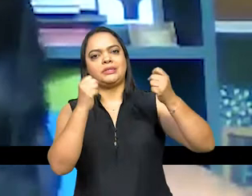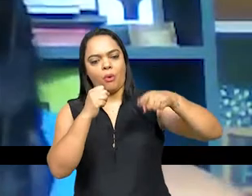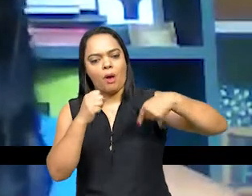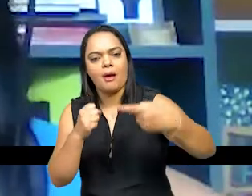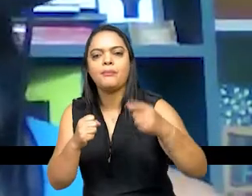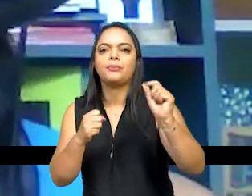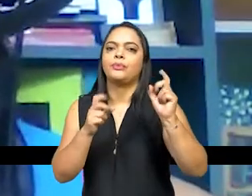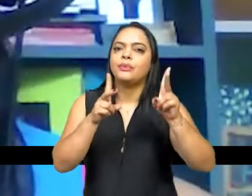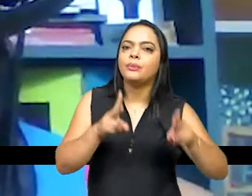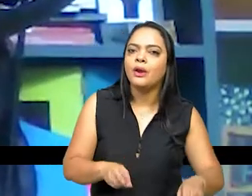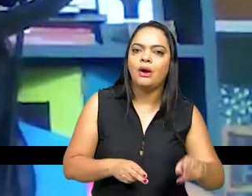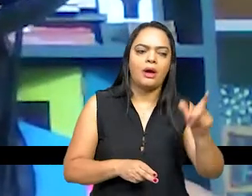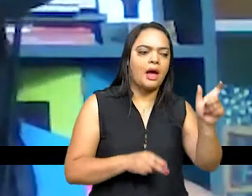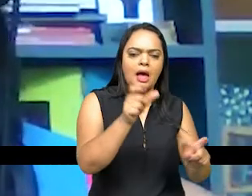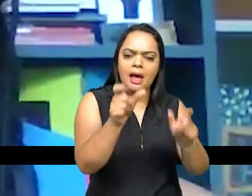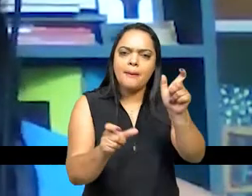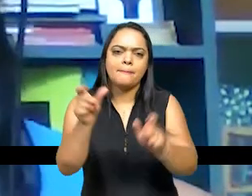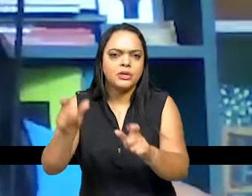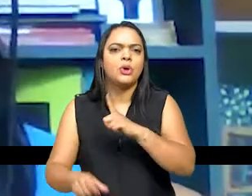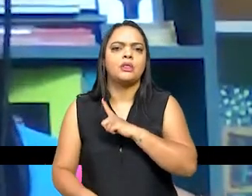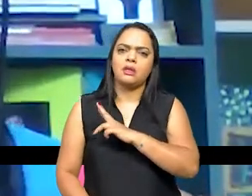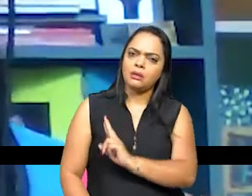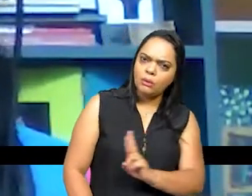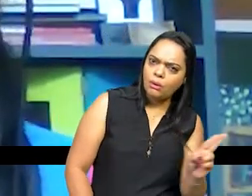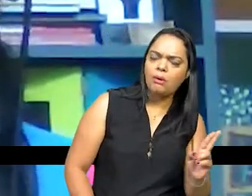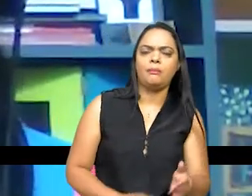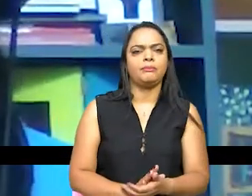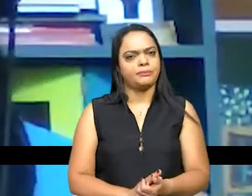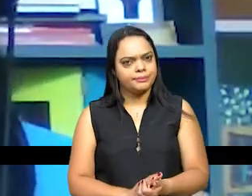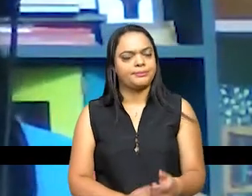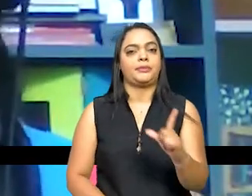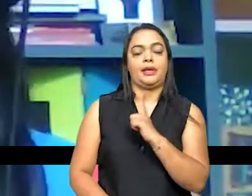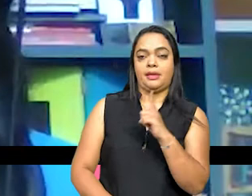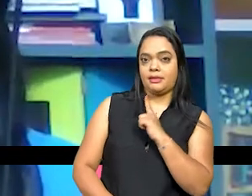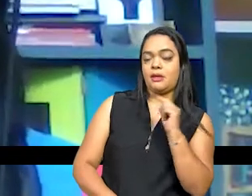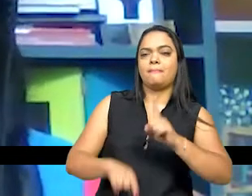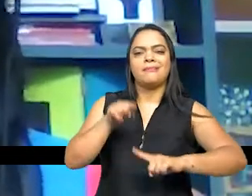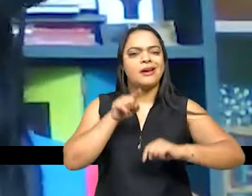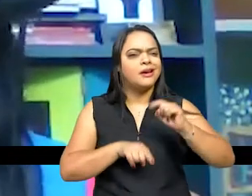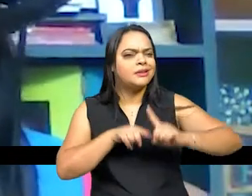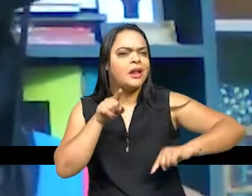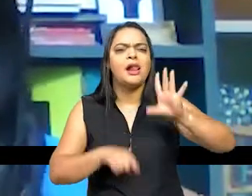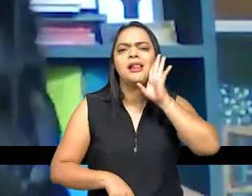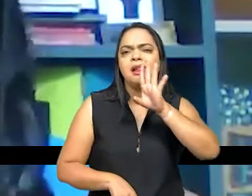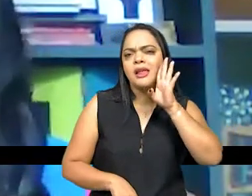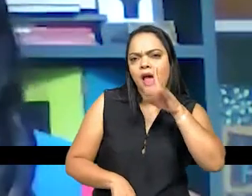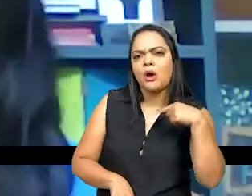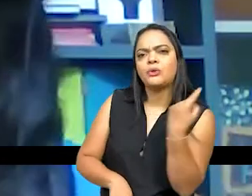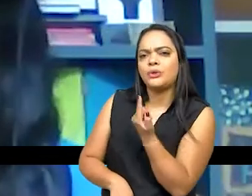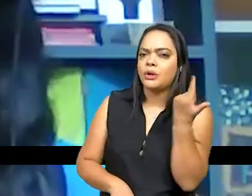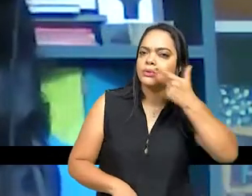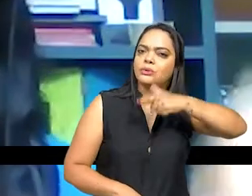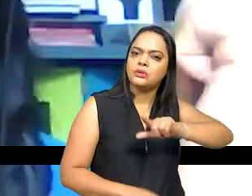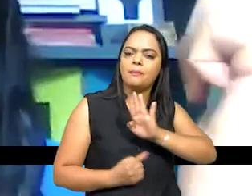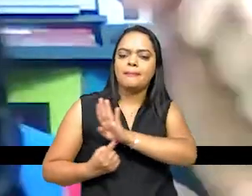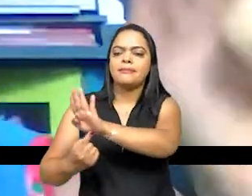nomes. E existem alguns dispositivos muito bacanas que a gente consegue trazer e dar os nomes para essas pessoas. E eu